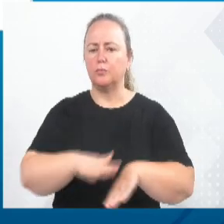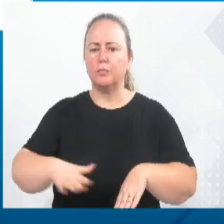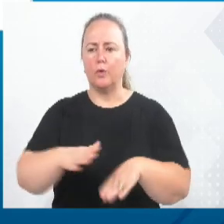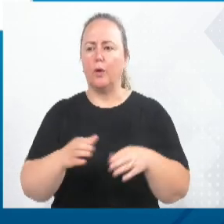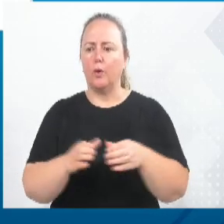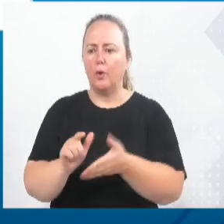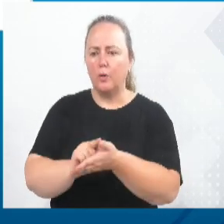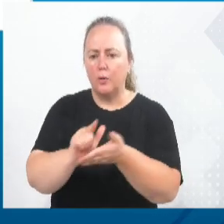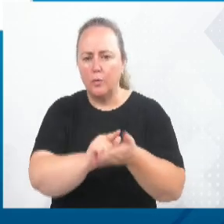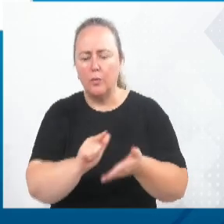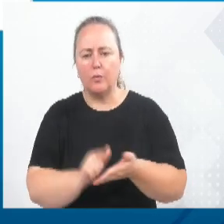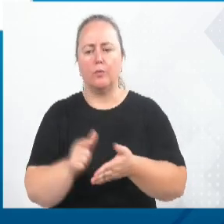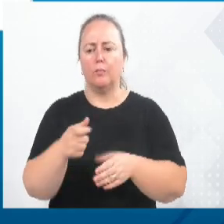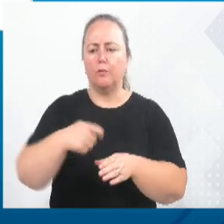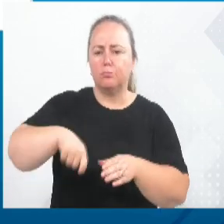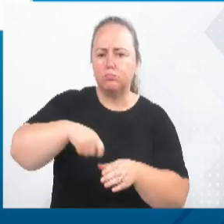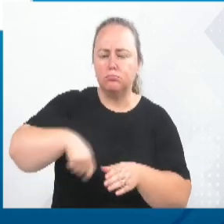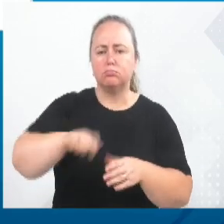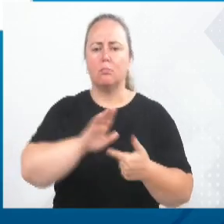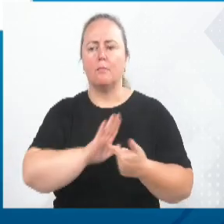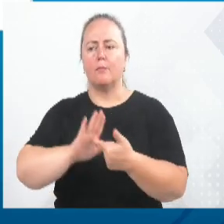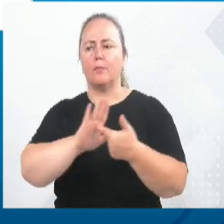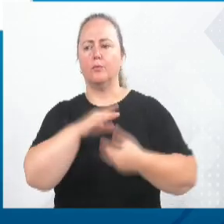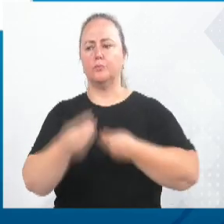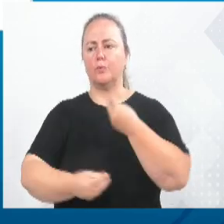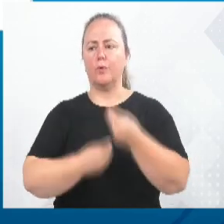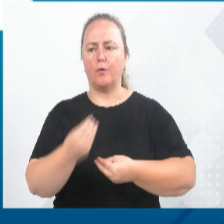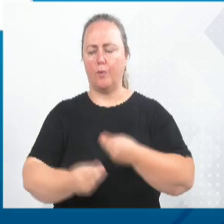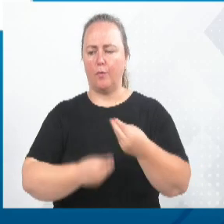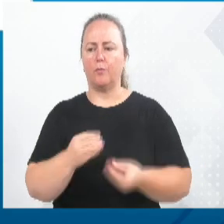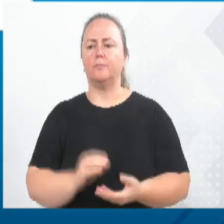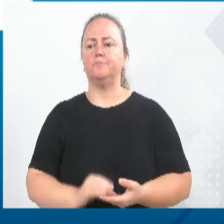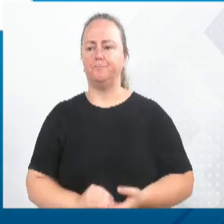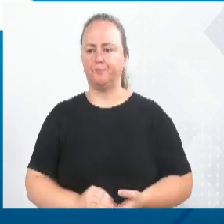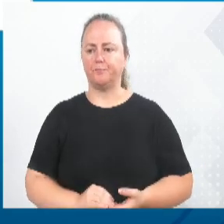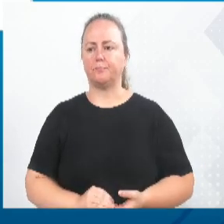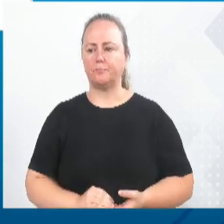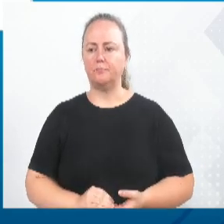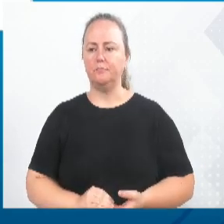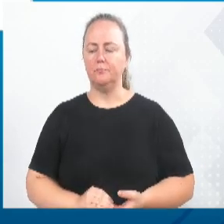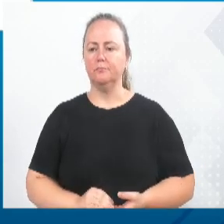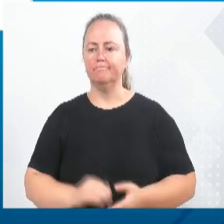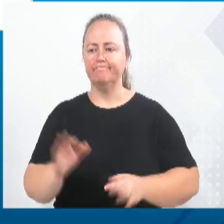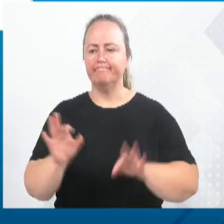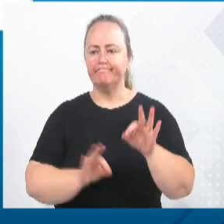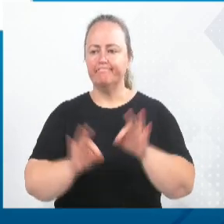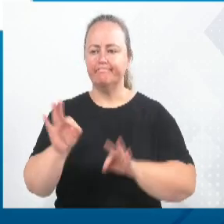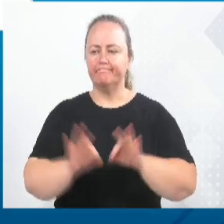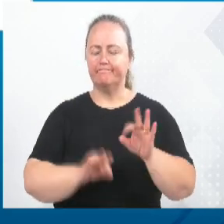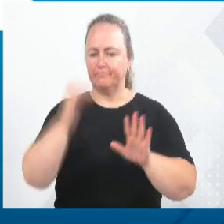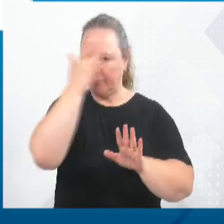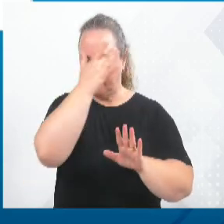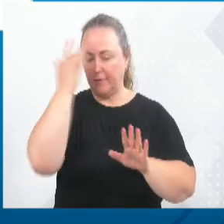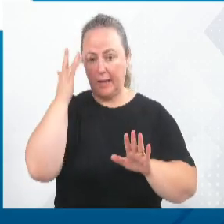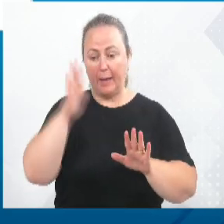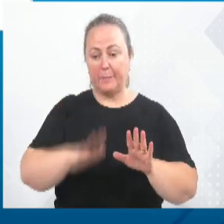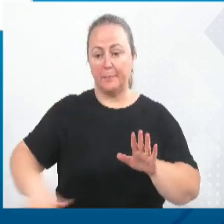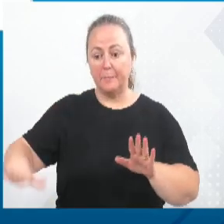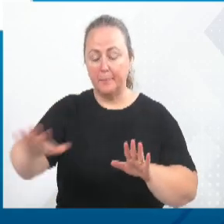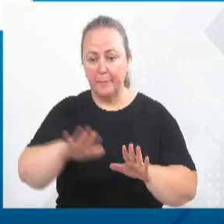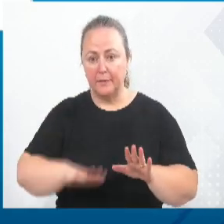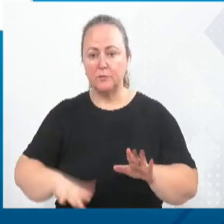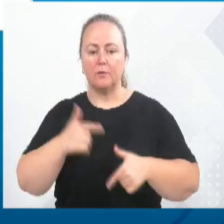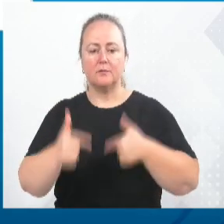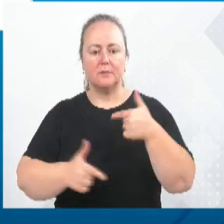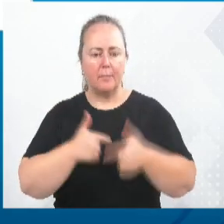escola Onde foi mostrado eh justamente eh preparado essas pessoas justamente para trabalhar com